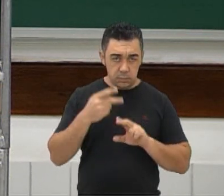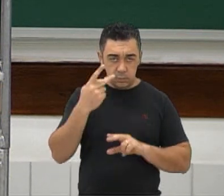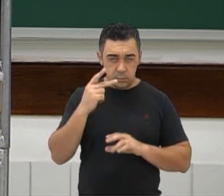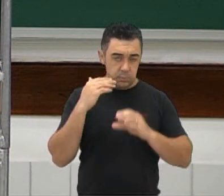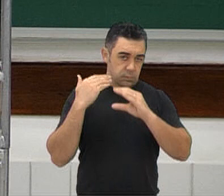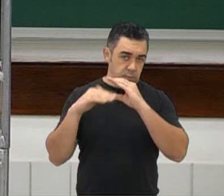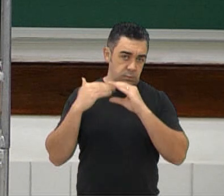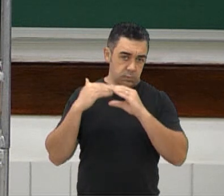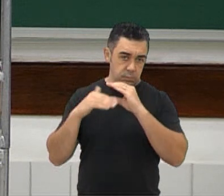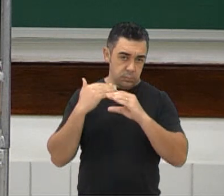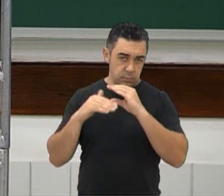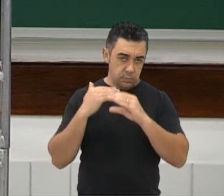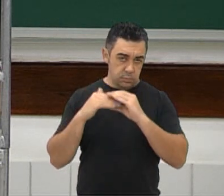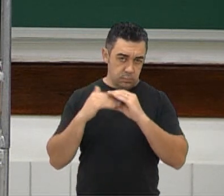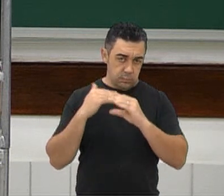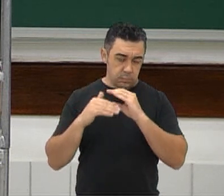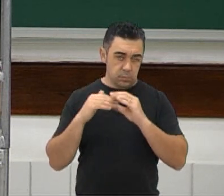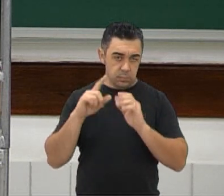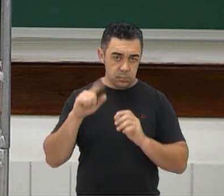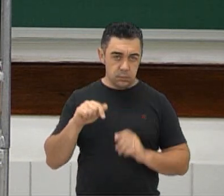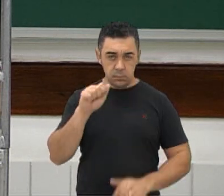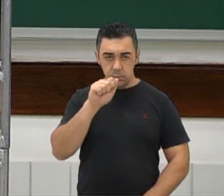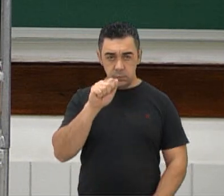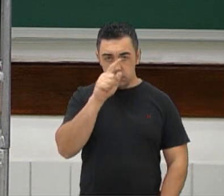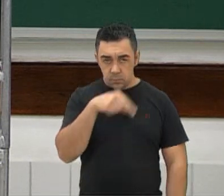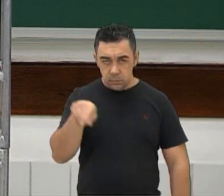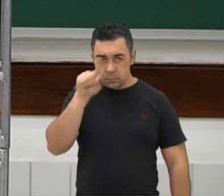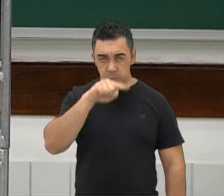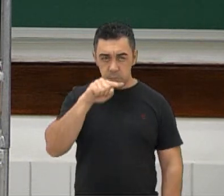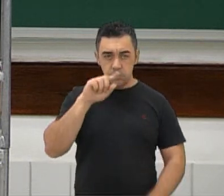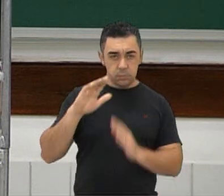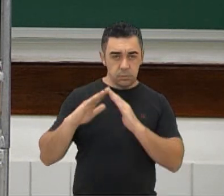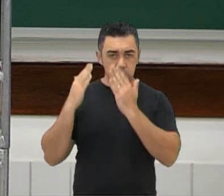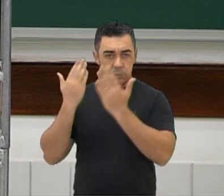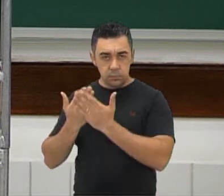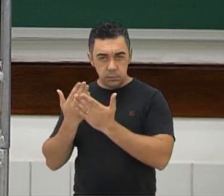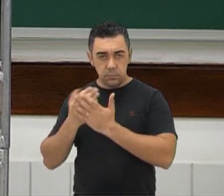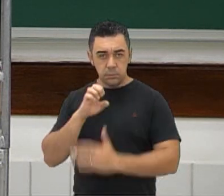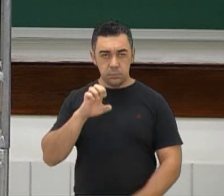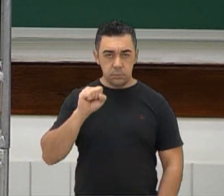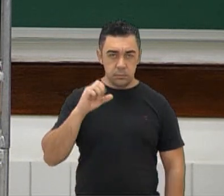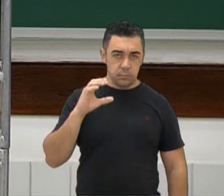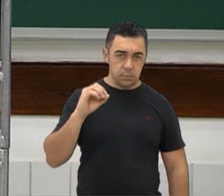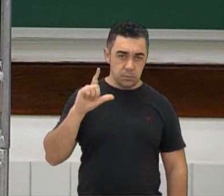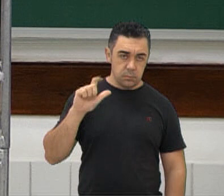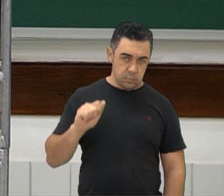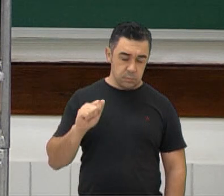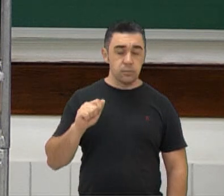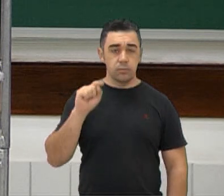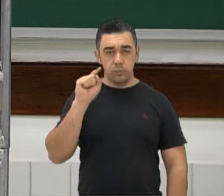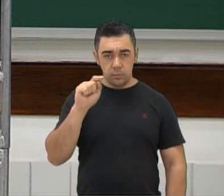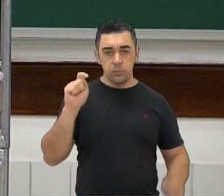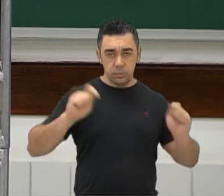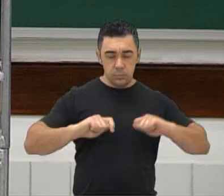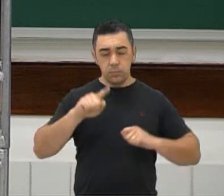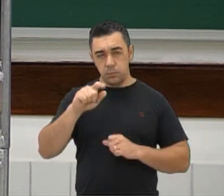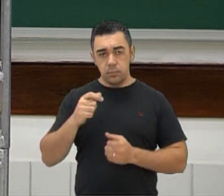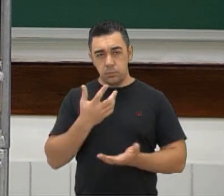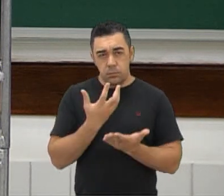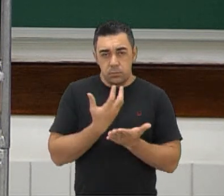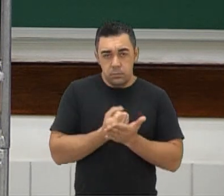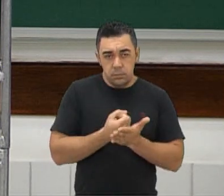@escola, seu usuário ali @escola, o mesmo utilizado no Classroom. Quem não tem pode baixar a ferramenta no celular, se